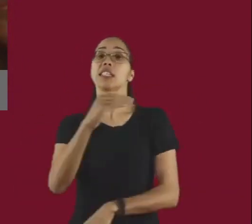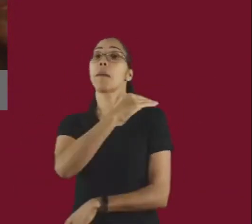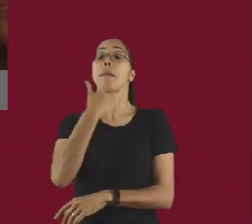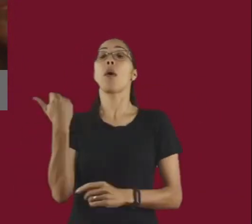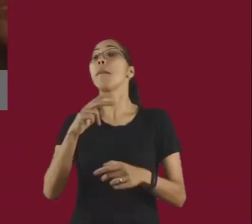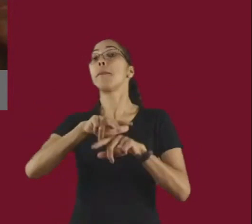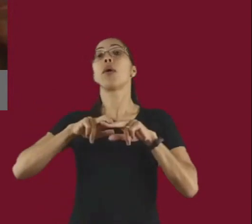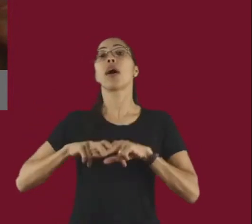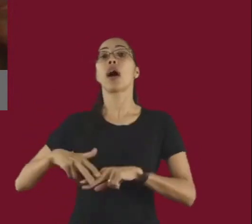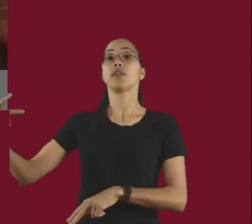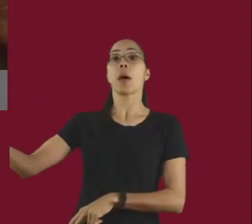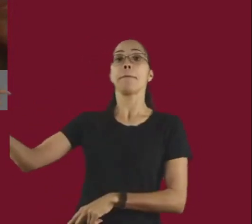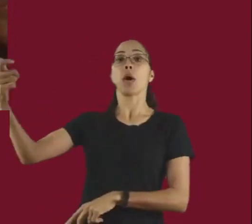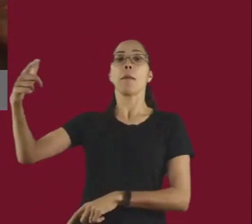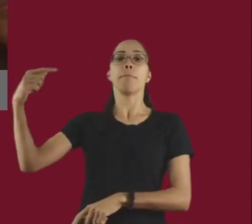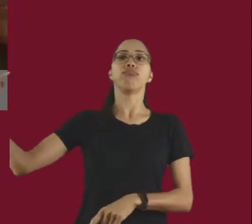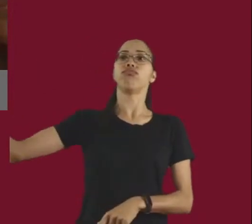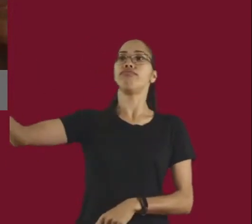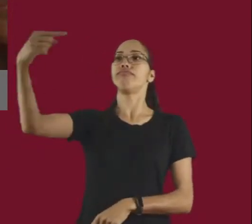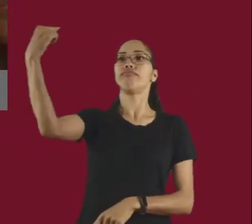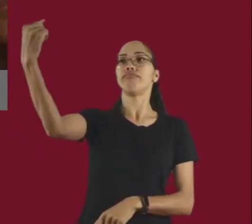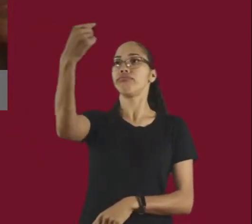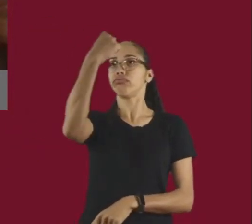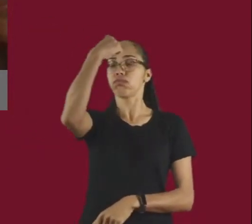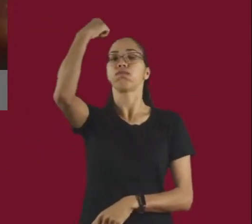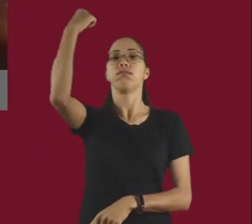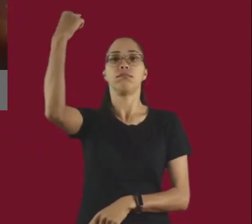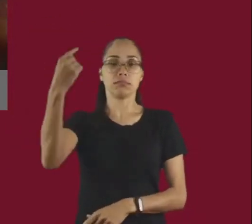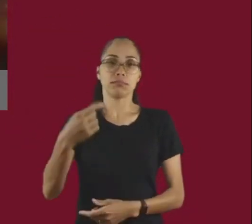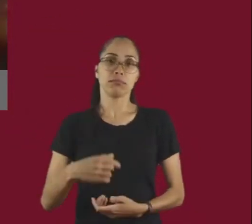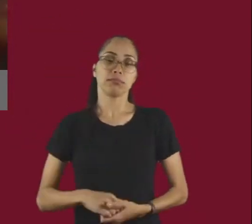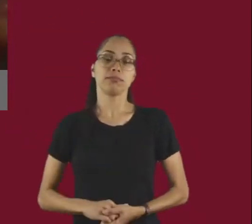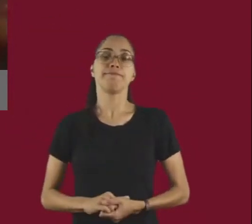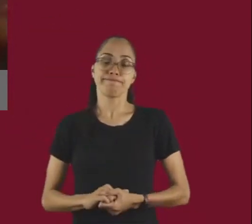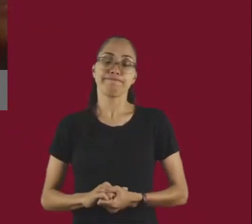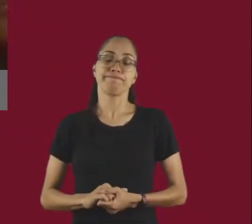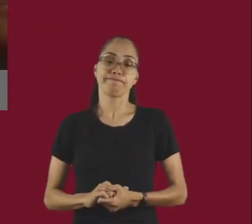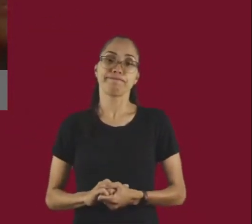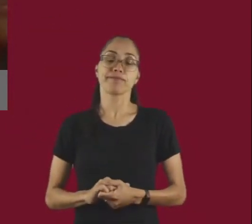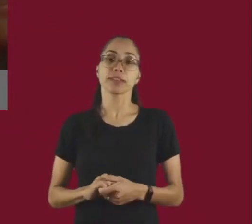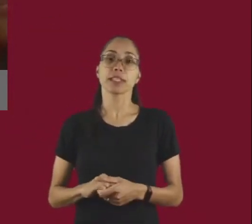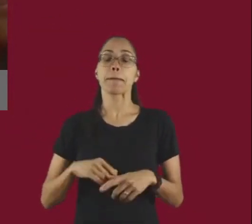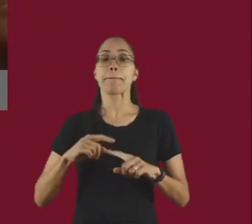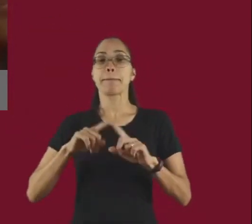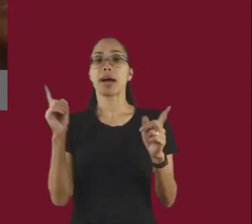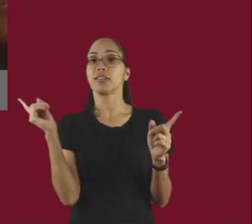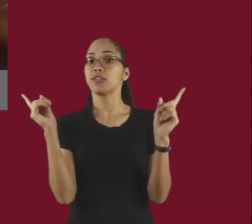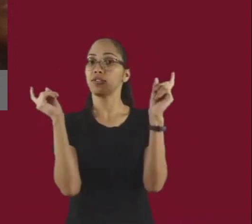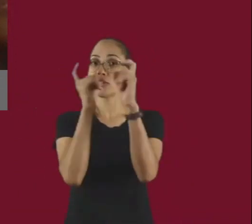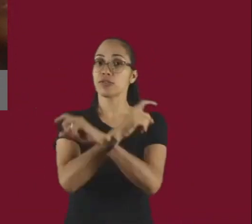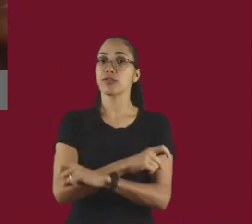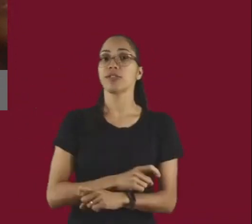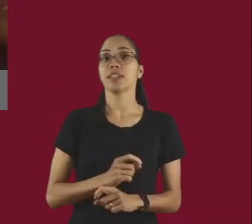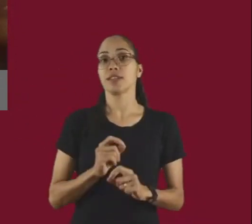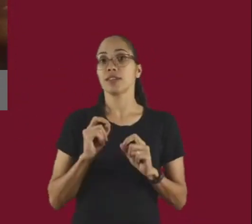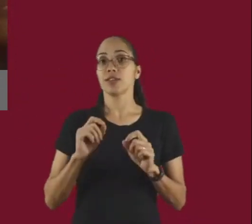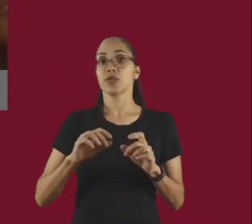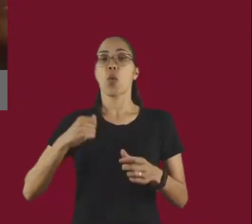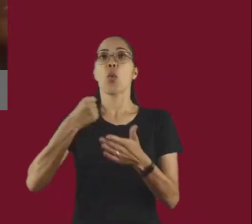da população, por isso que também para muitas camadas da população fica muito difícil lutar por essa coisa abstrata chamada